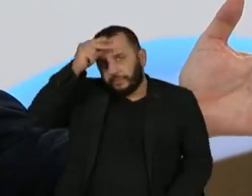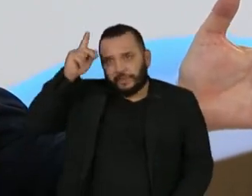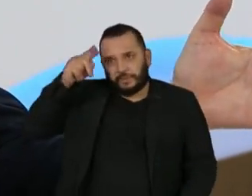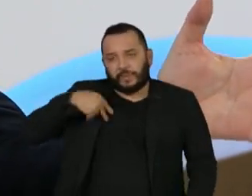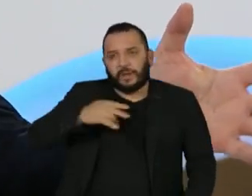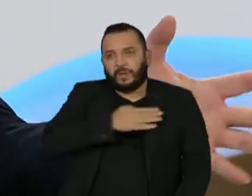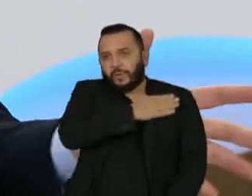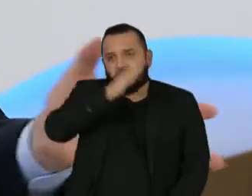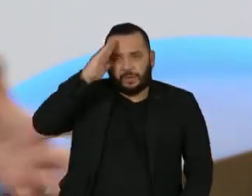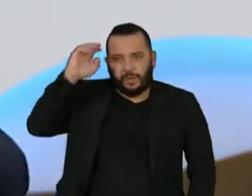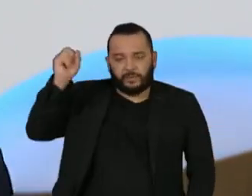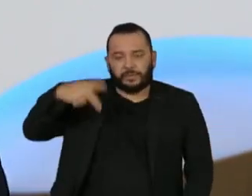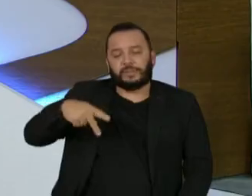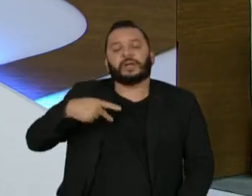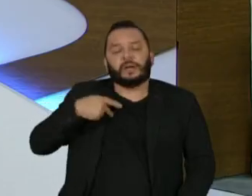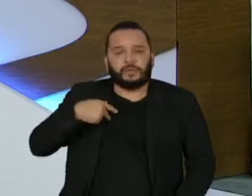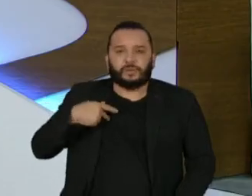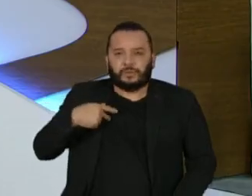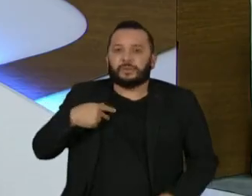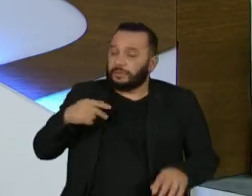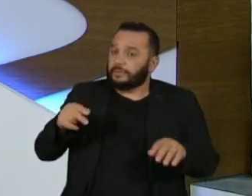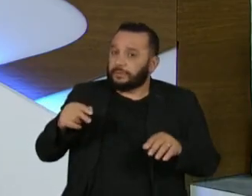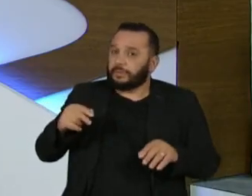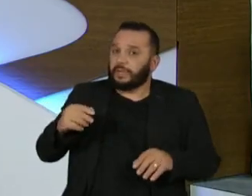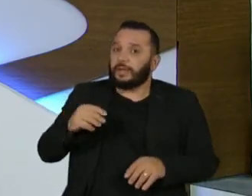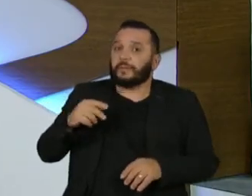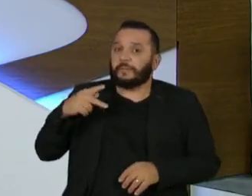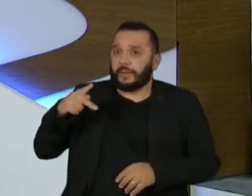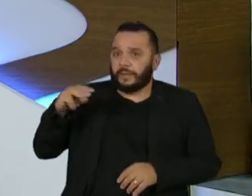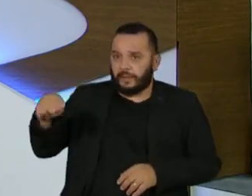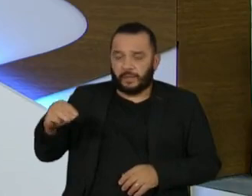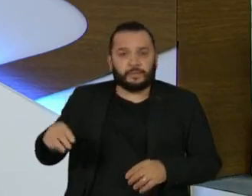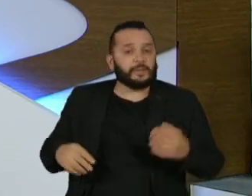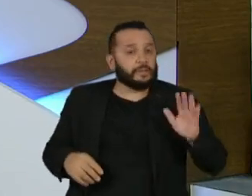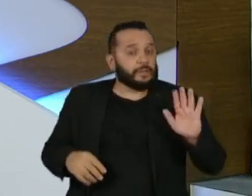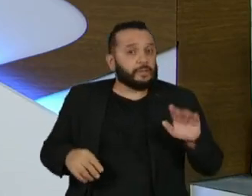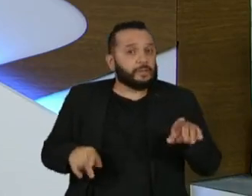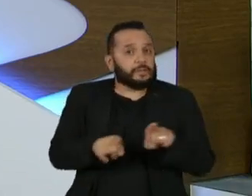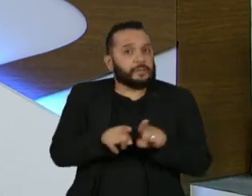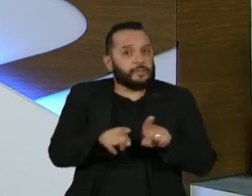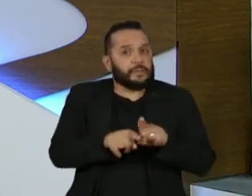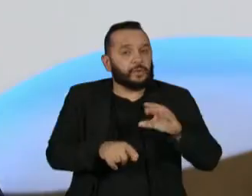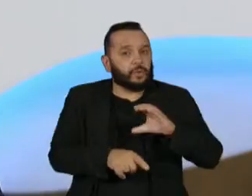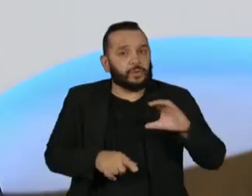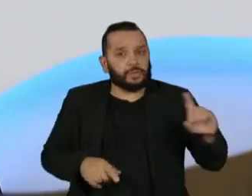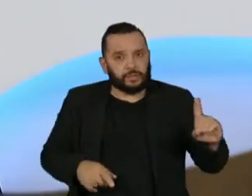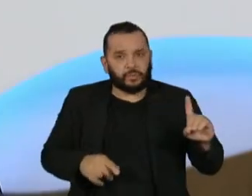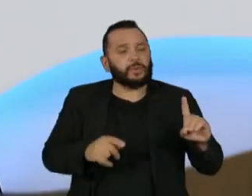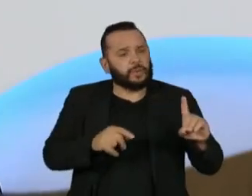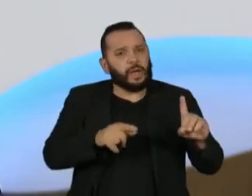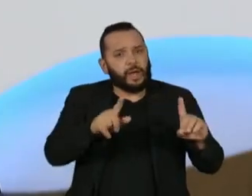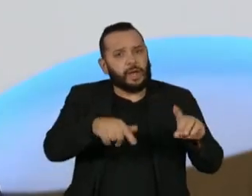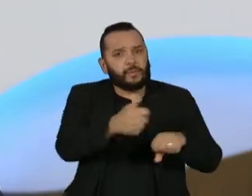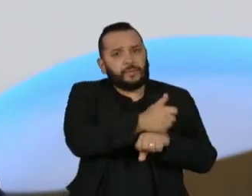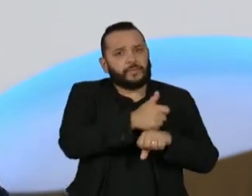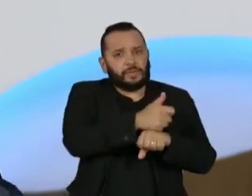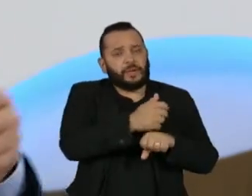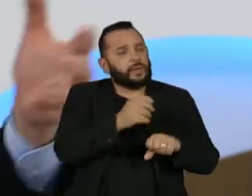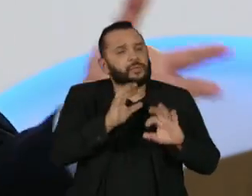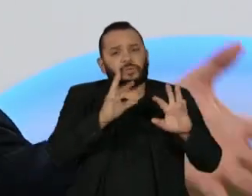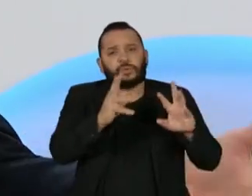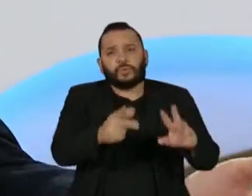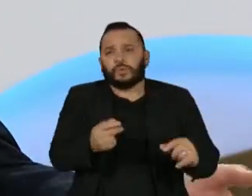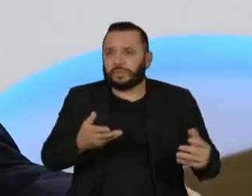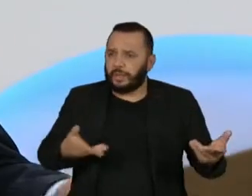Militar os diretores eram critério técnico que todos os vereadores tinham uma boa relação conosco você pode construir essa relação